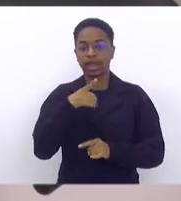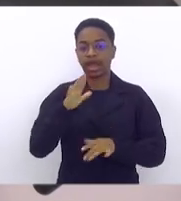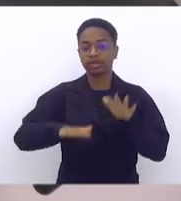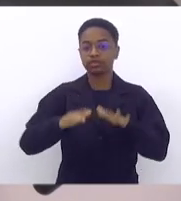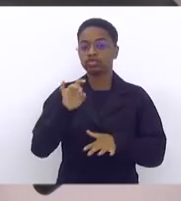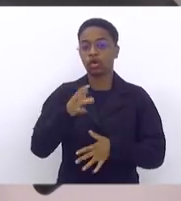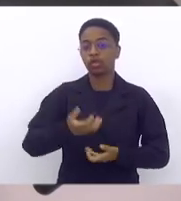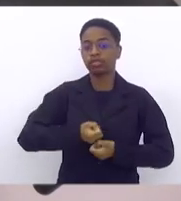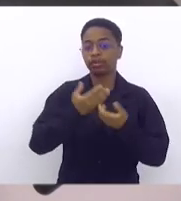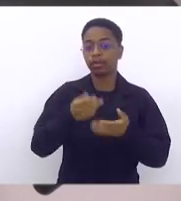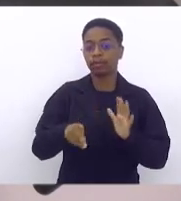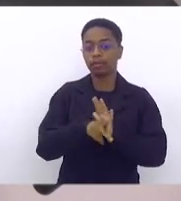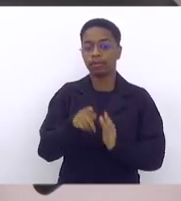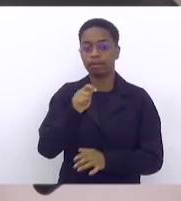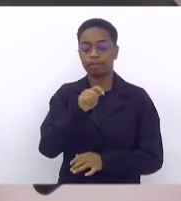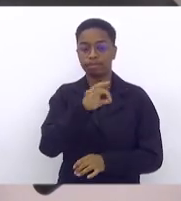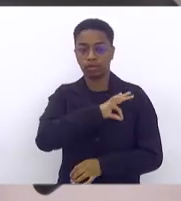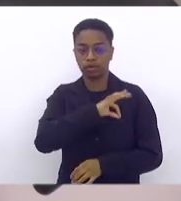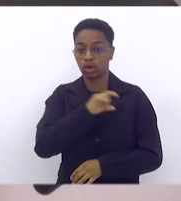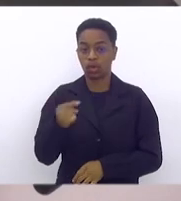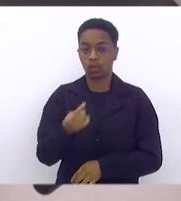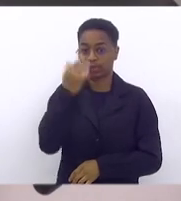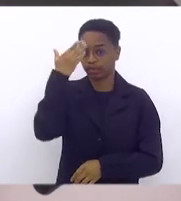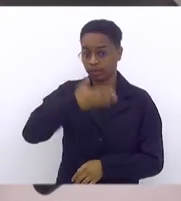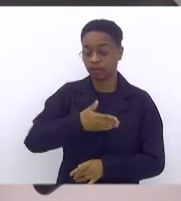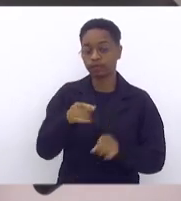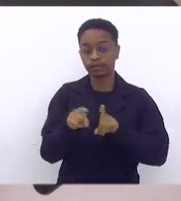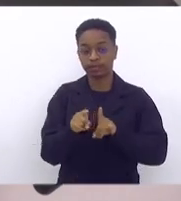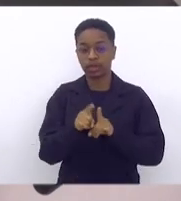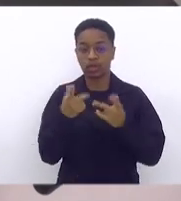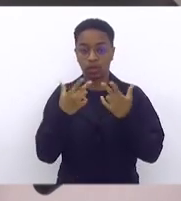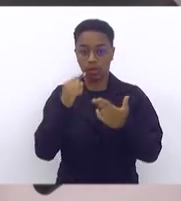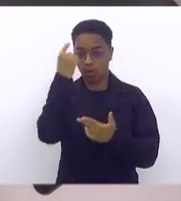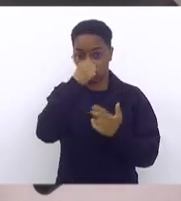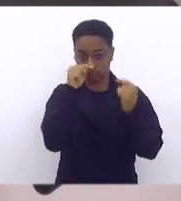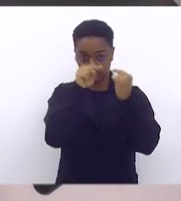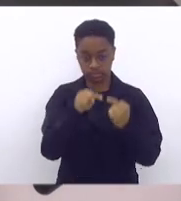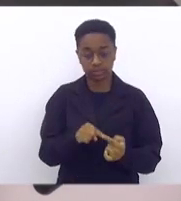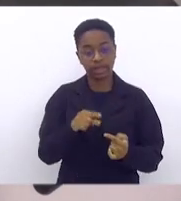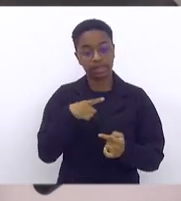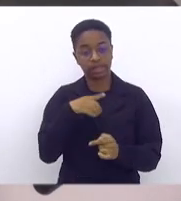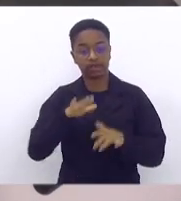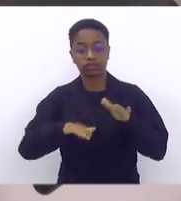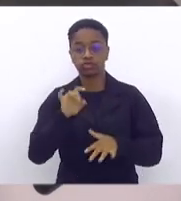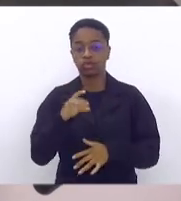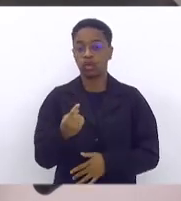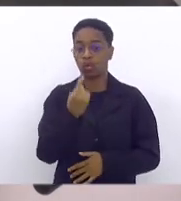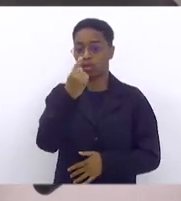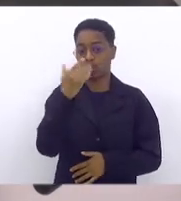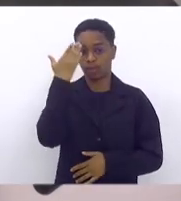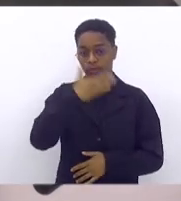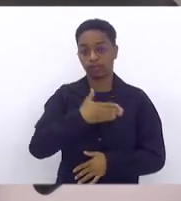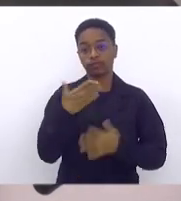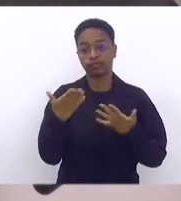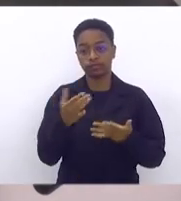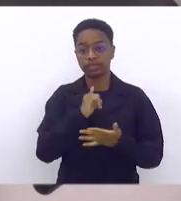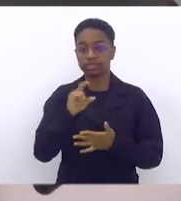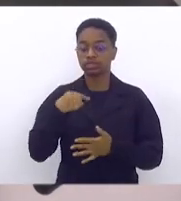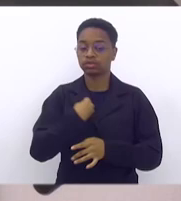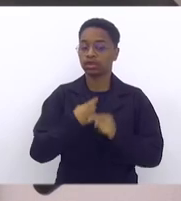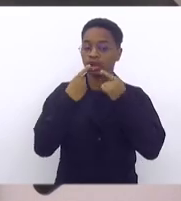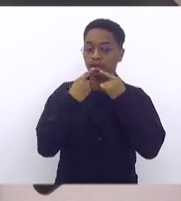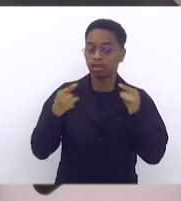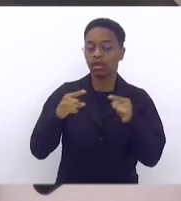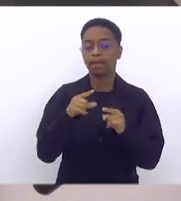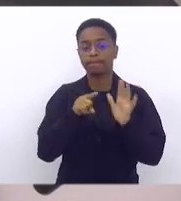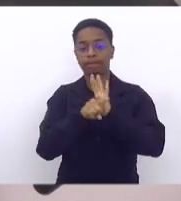depoimento policial, né? Como o único elemento de prova. Da mesma forma que no reconhecimento fotográfico, a gente, às vezes, só tem esse reconhecimento. E sempre que a gente questiona, né,